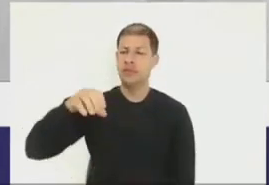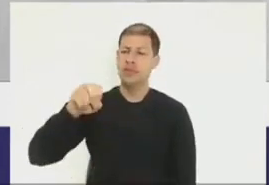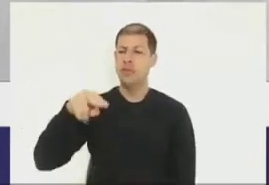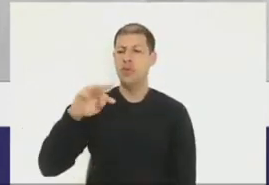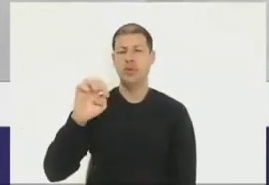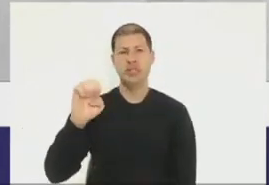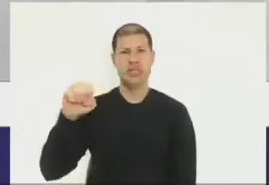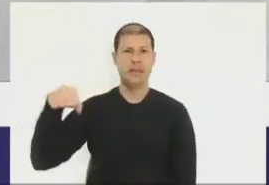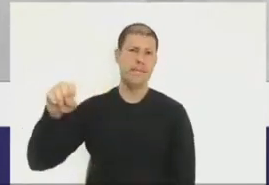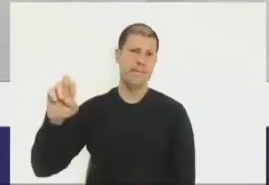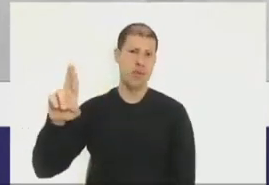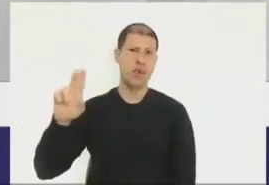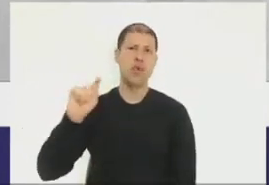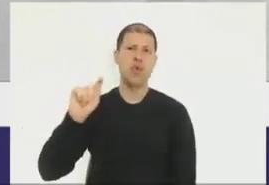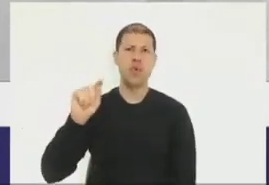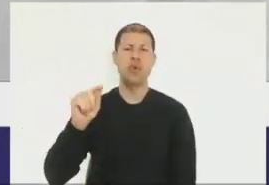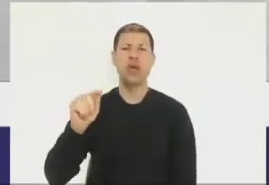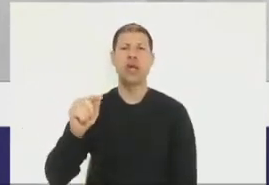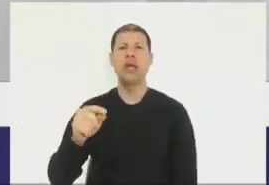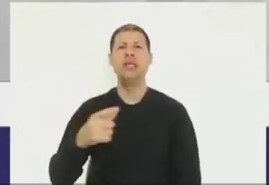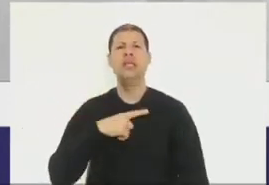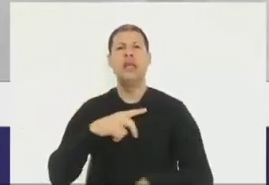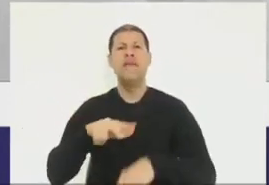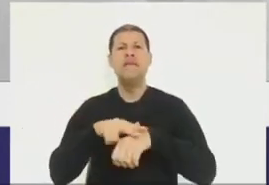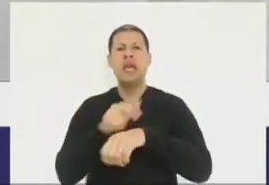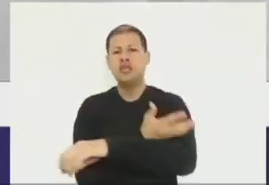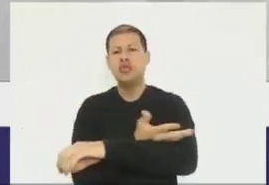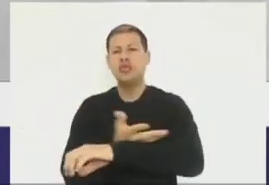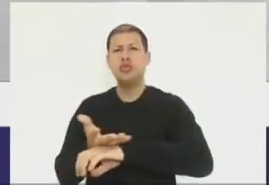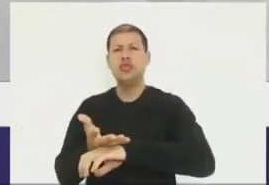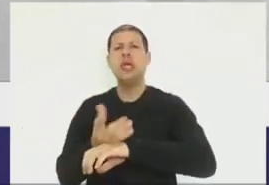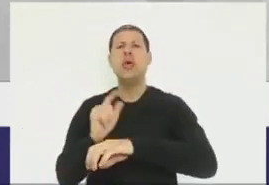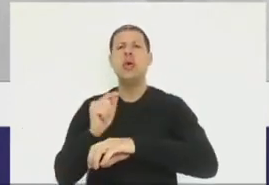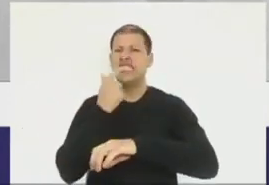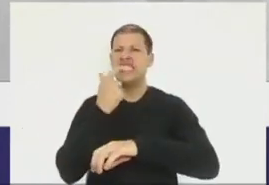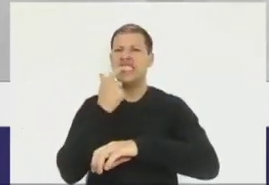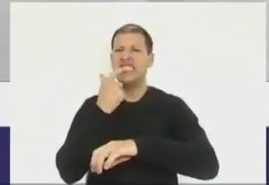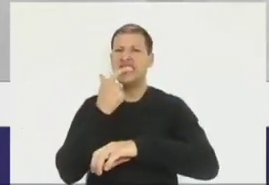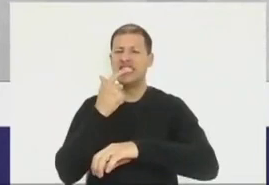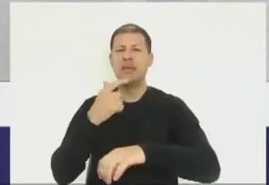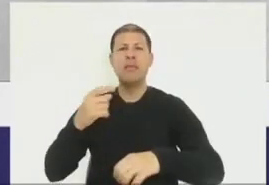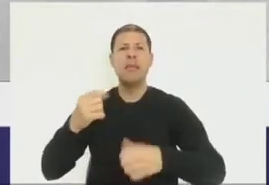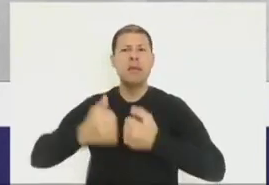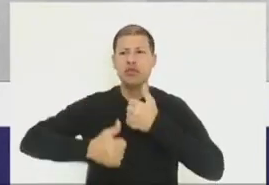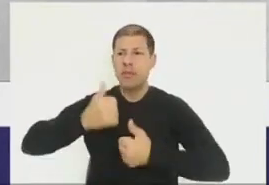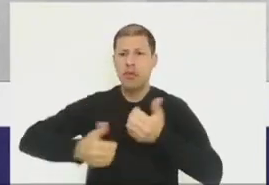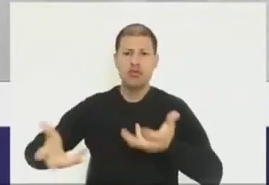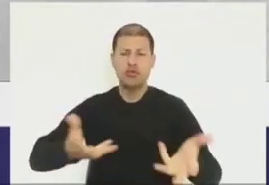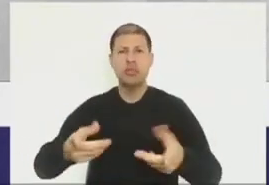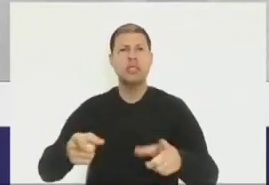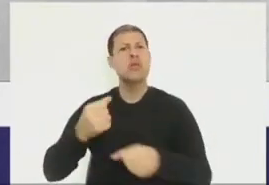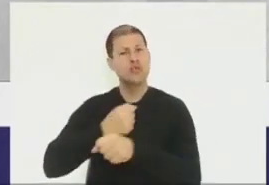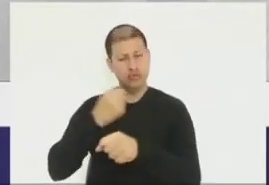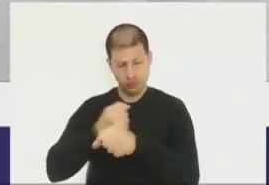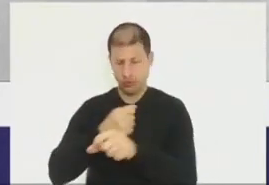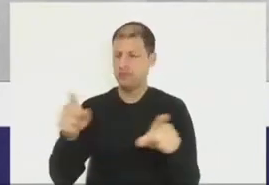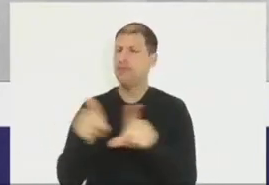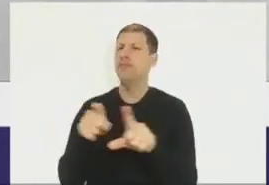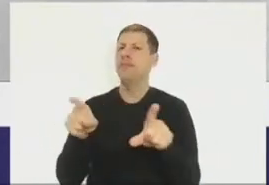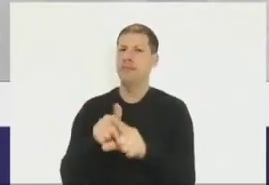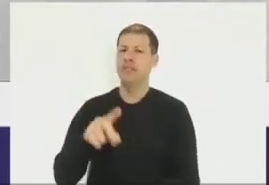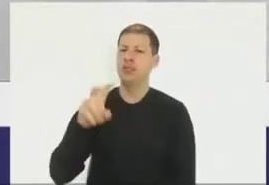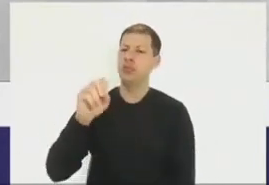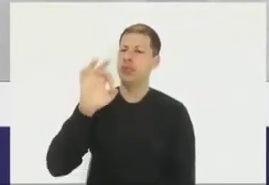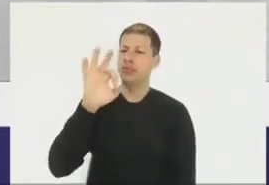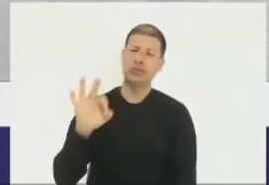um campo de grama sintética, a qual está sendo construído já também. Está